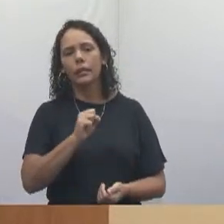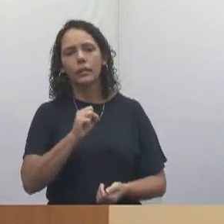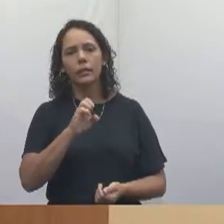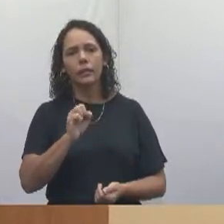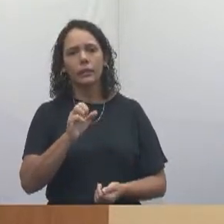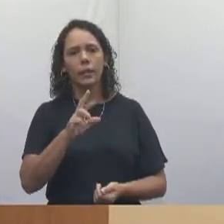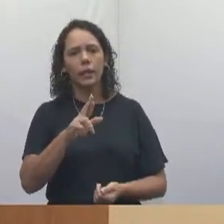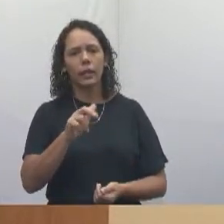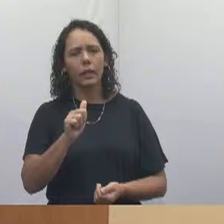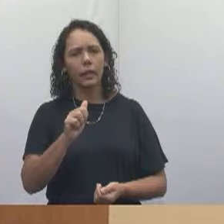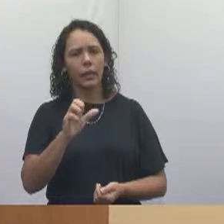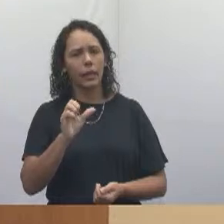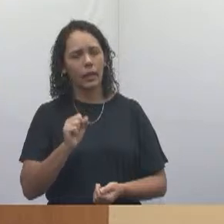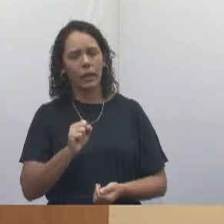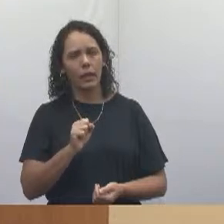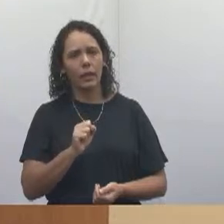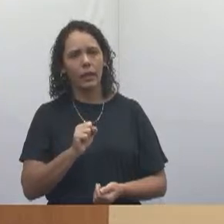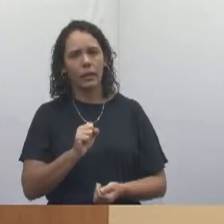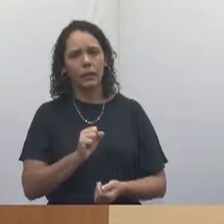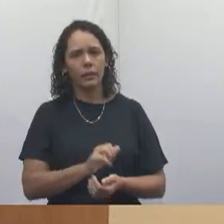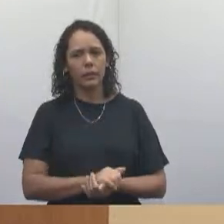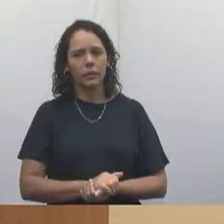né? Serasa,